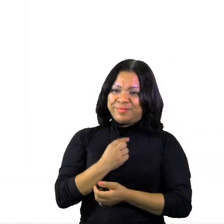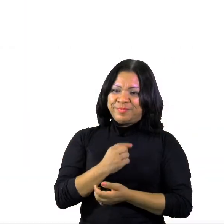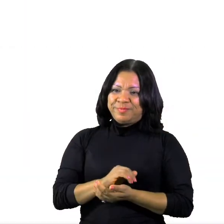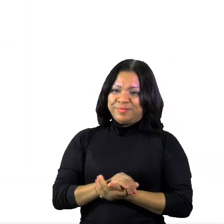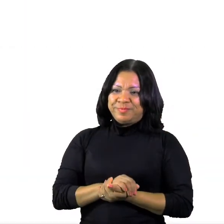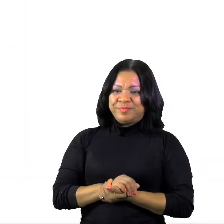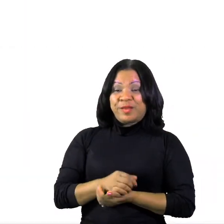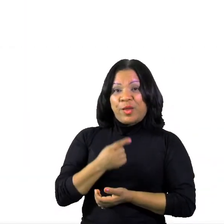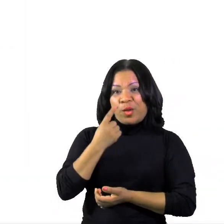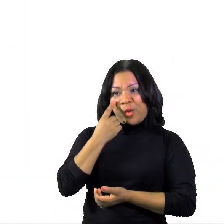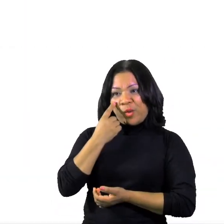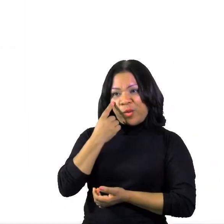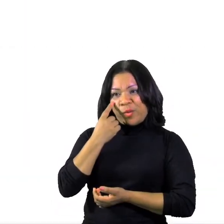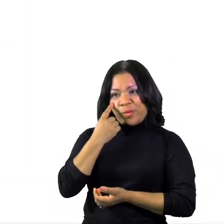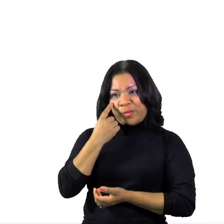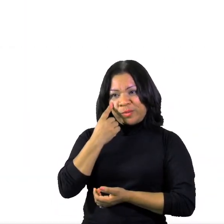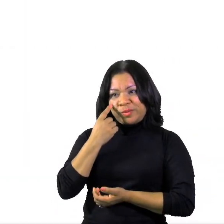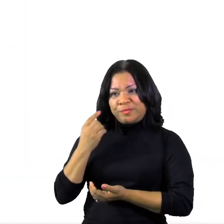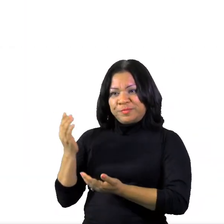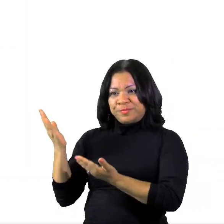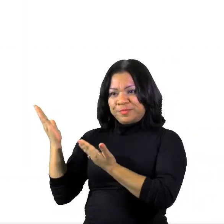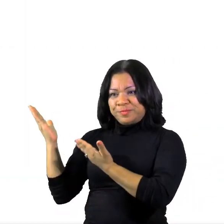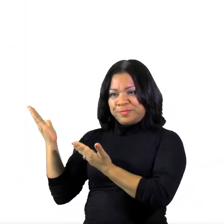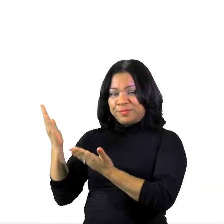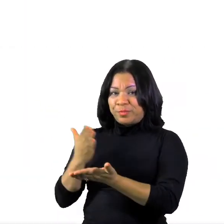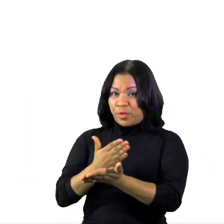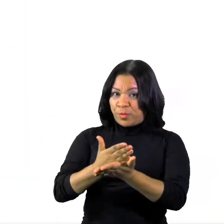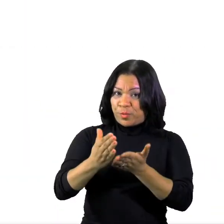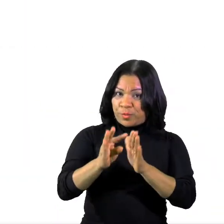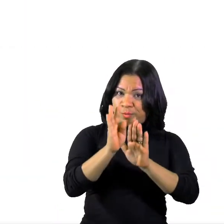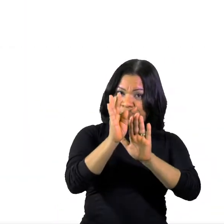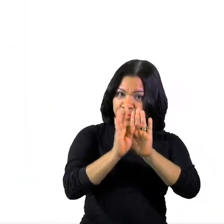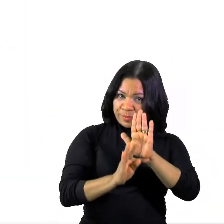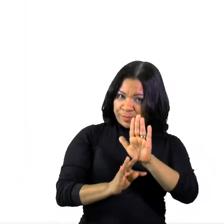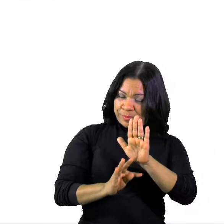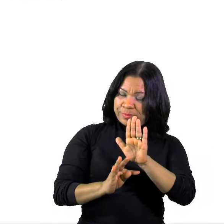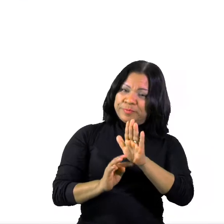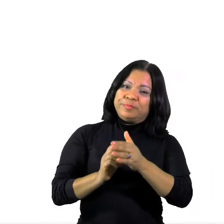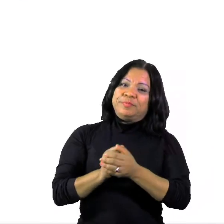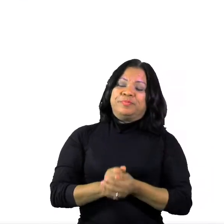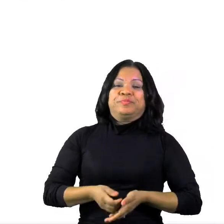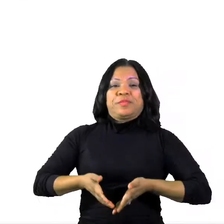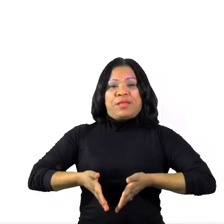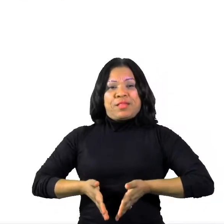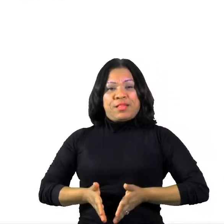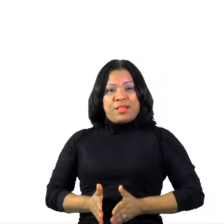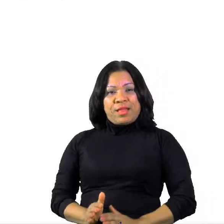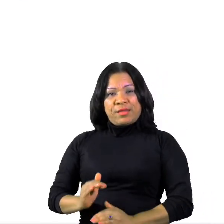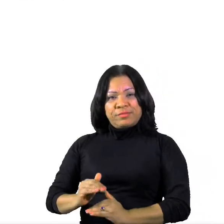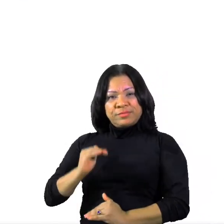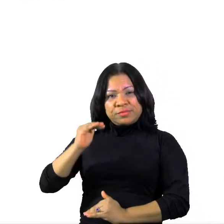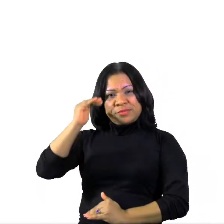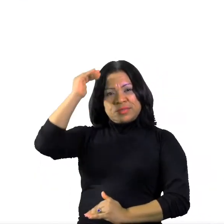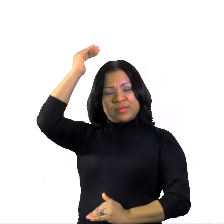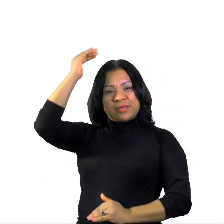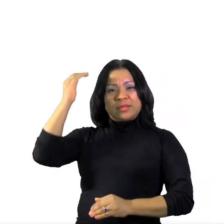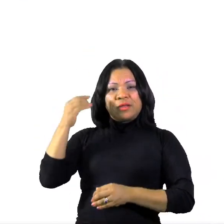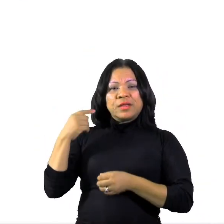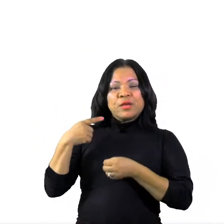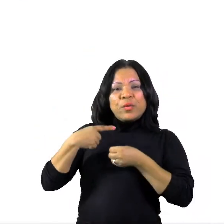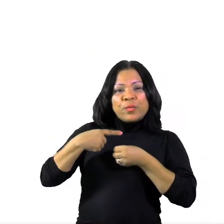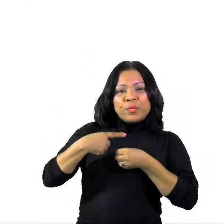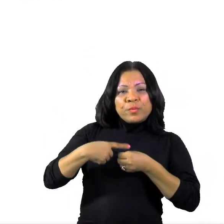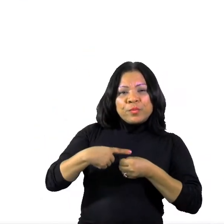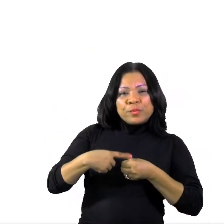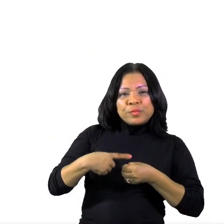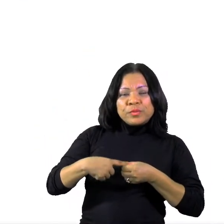Olha aí o início do texto, que ele diz o seguinte: nasci e cresci no interior, no